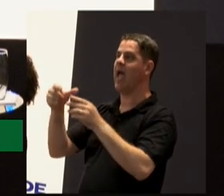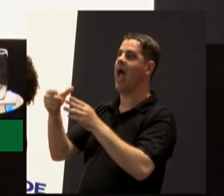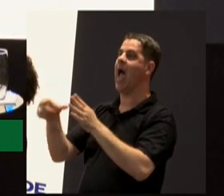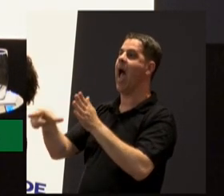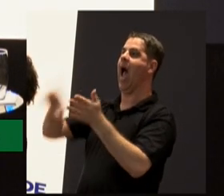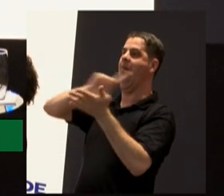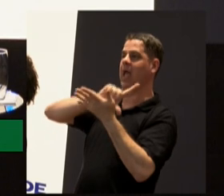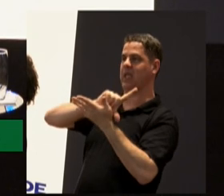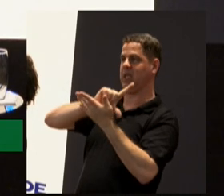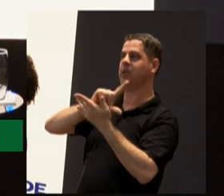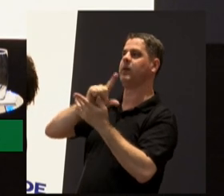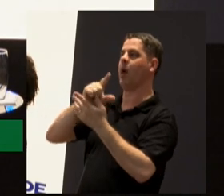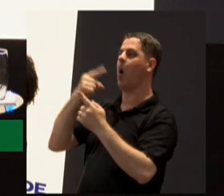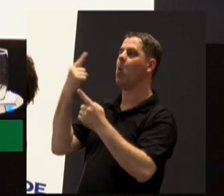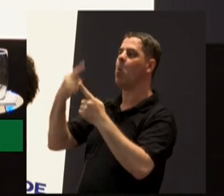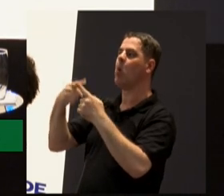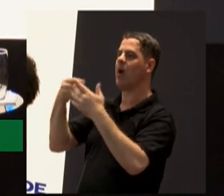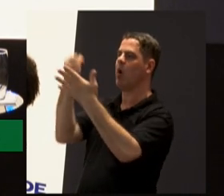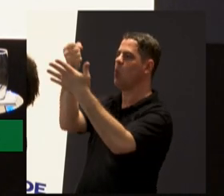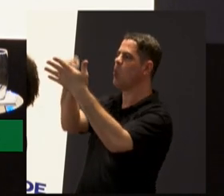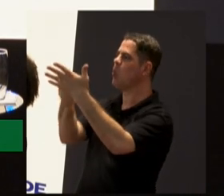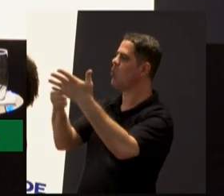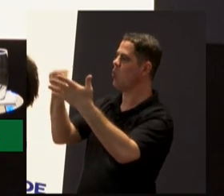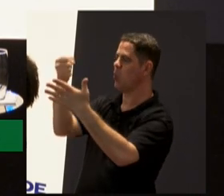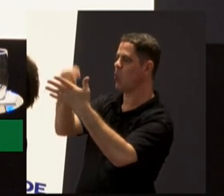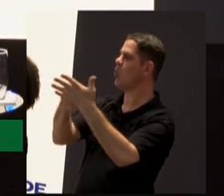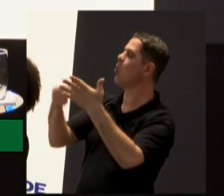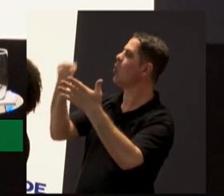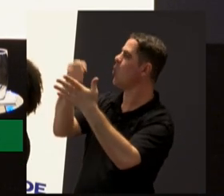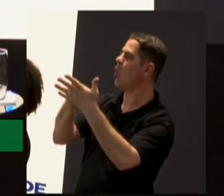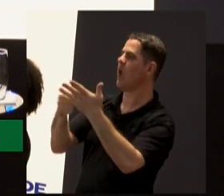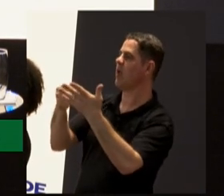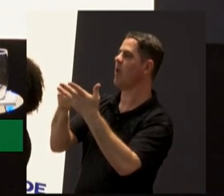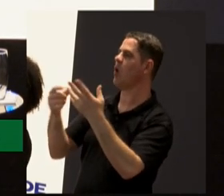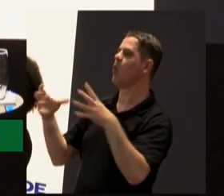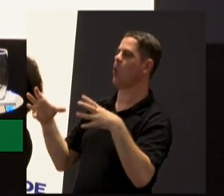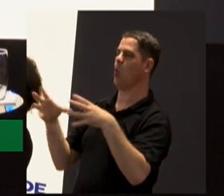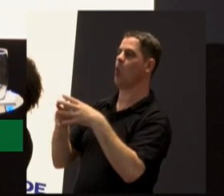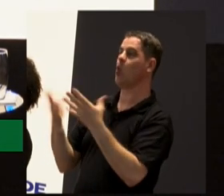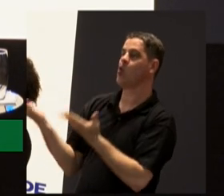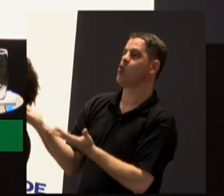Mas nós viemos numa ação militante, juvenil.